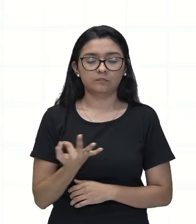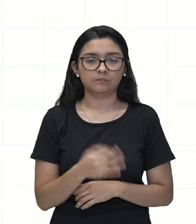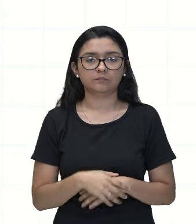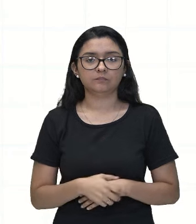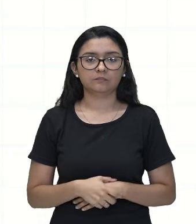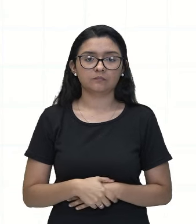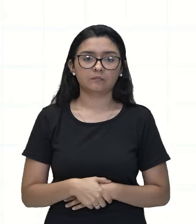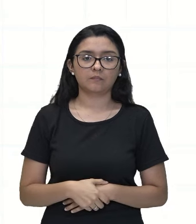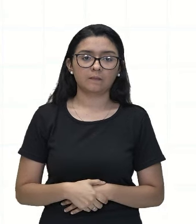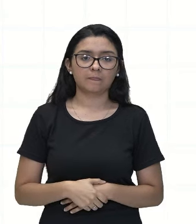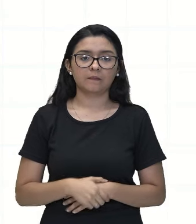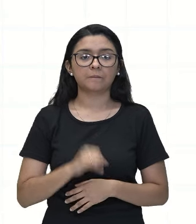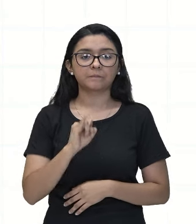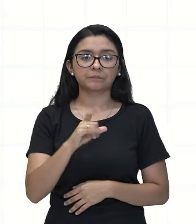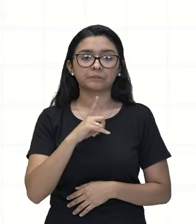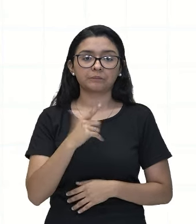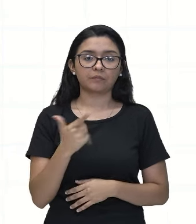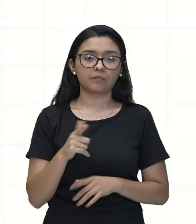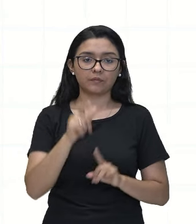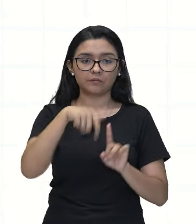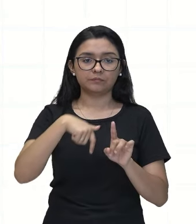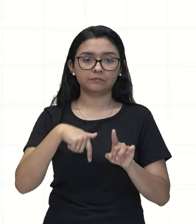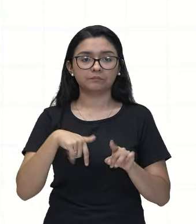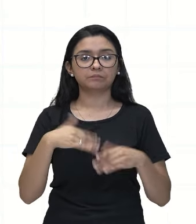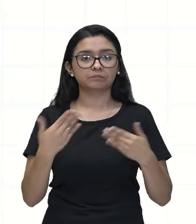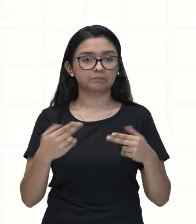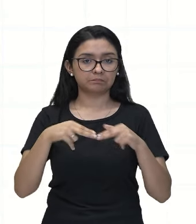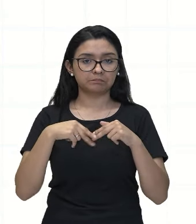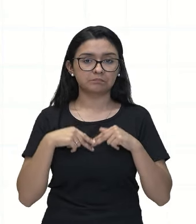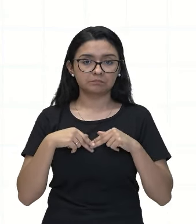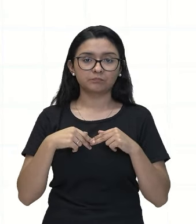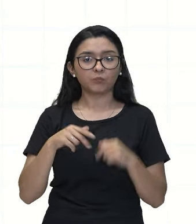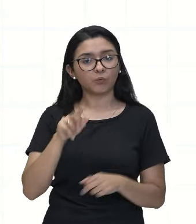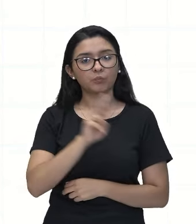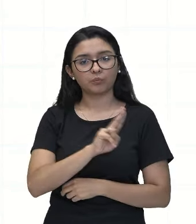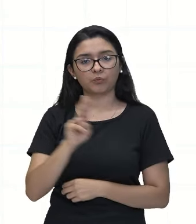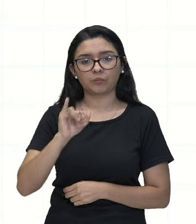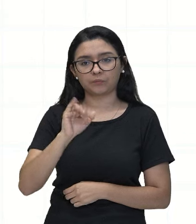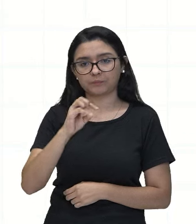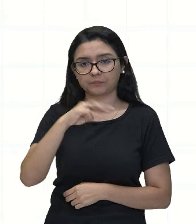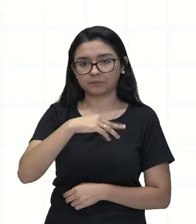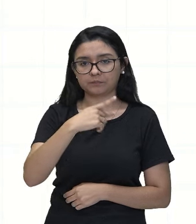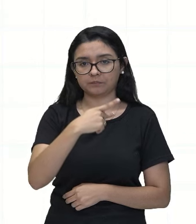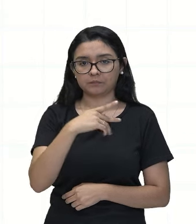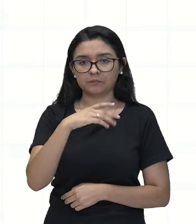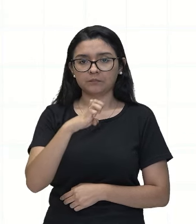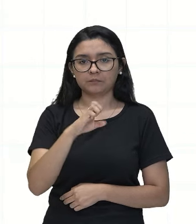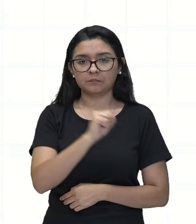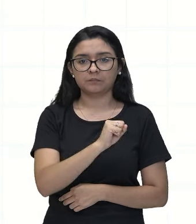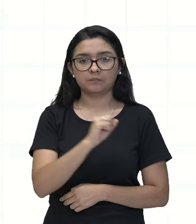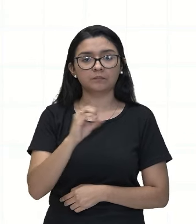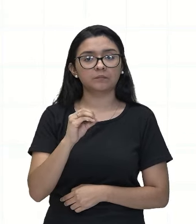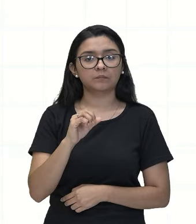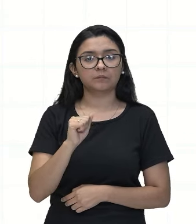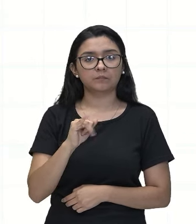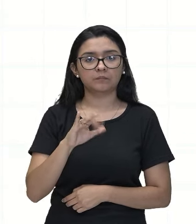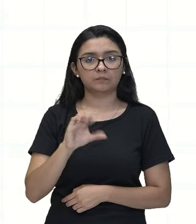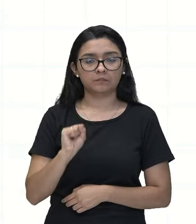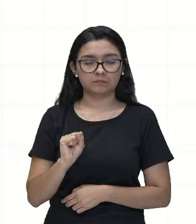existe sujeito por isso que ele é chamado impessoal porque não tem sujeito para esse tipo de esses tipos de